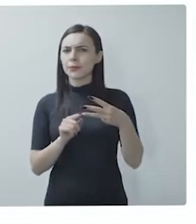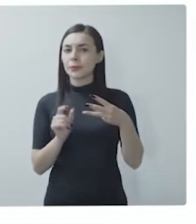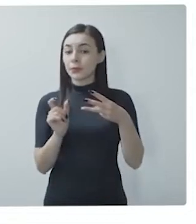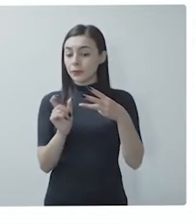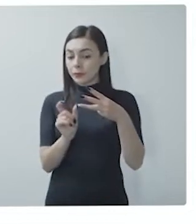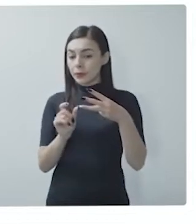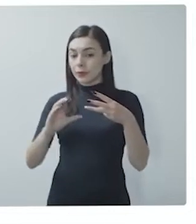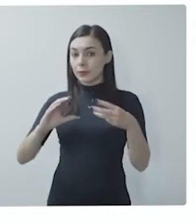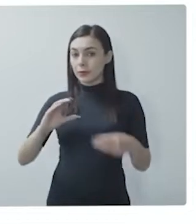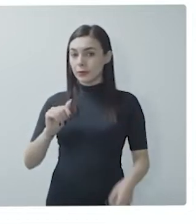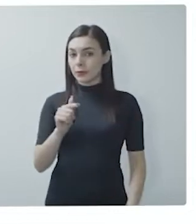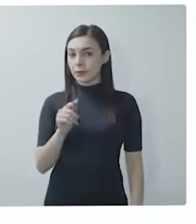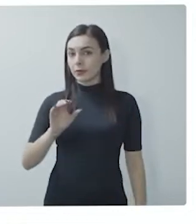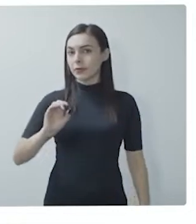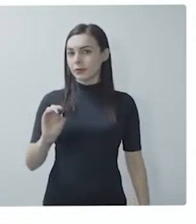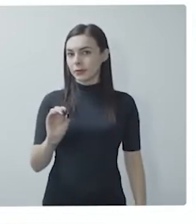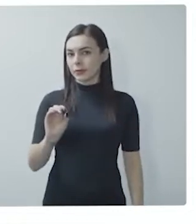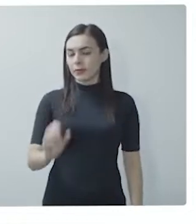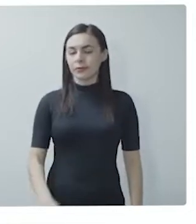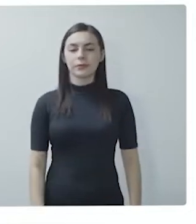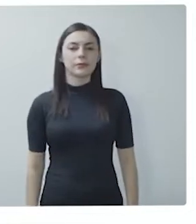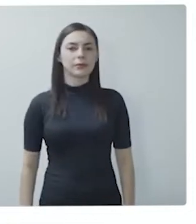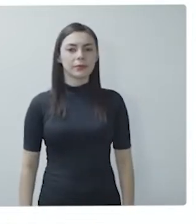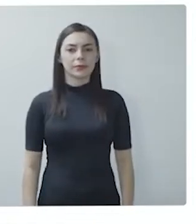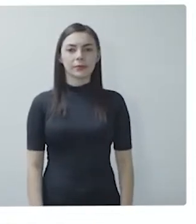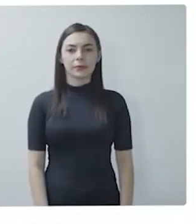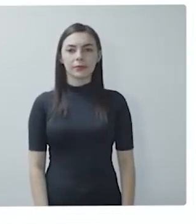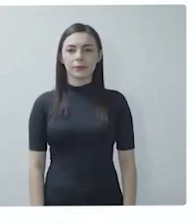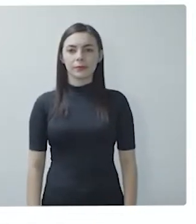o são.